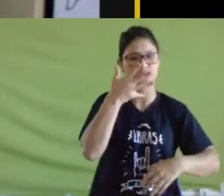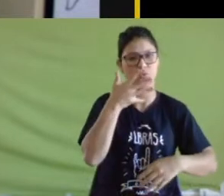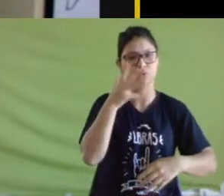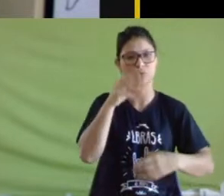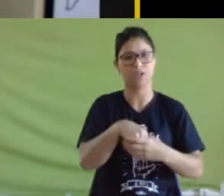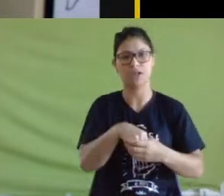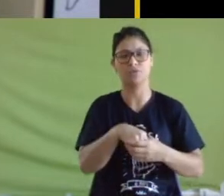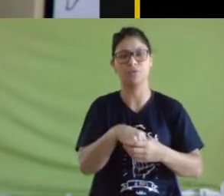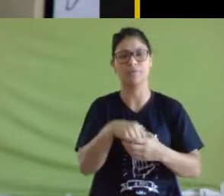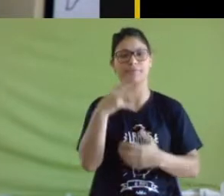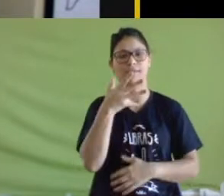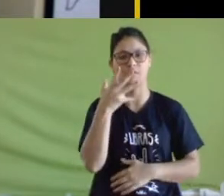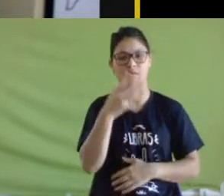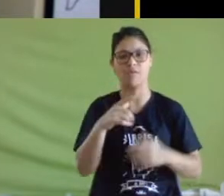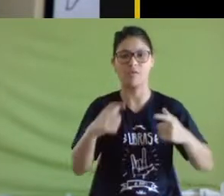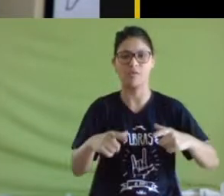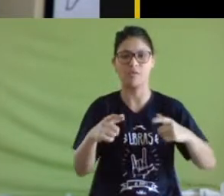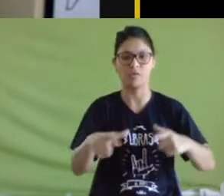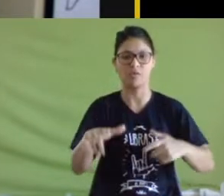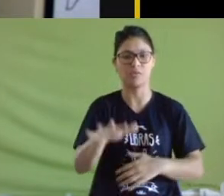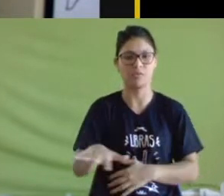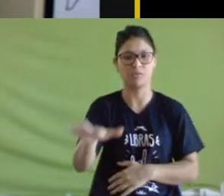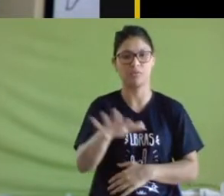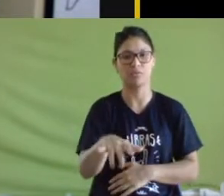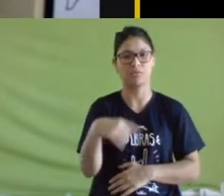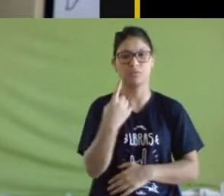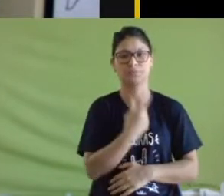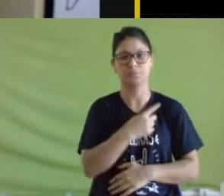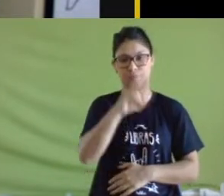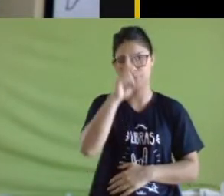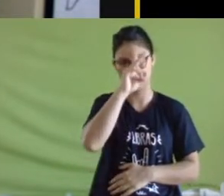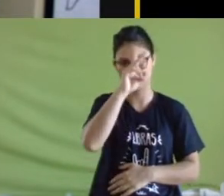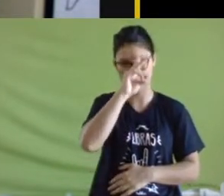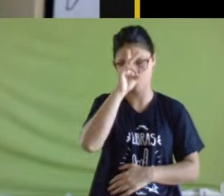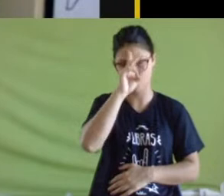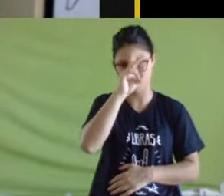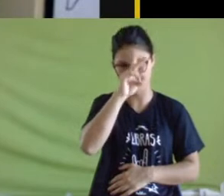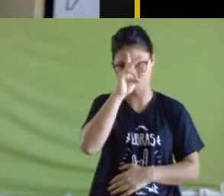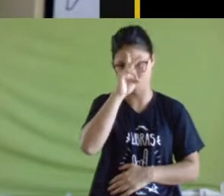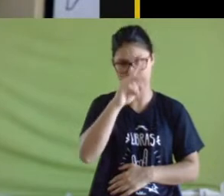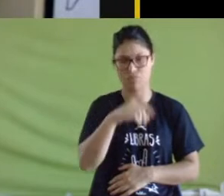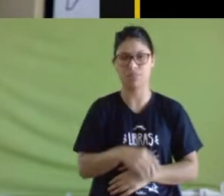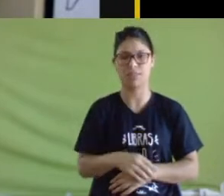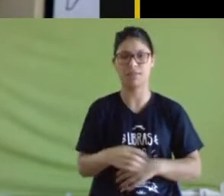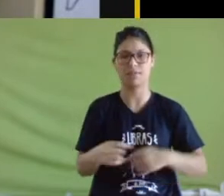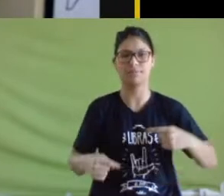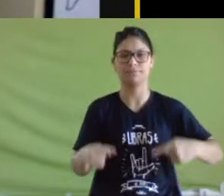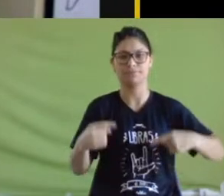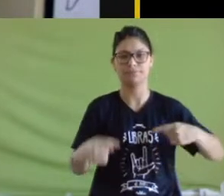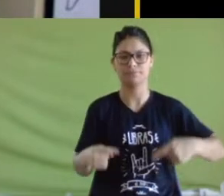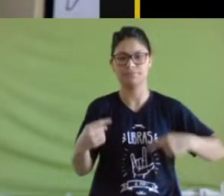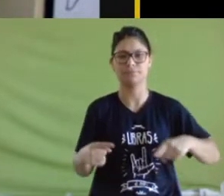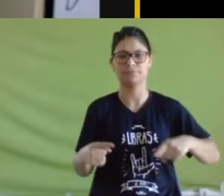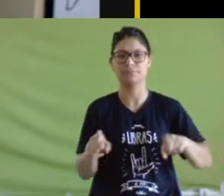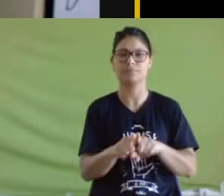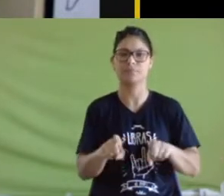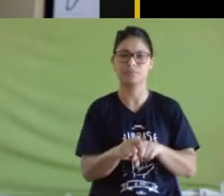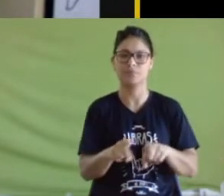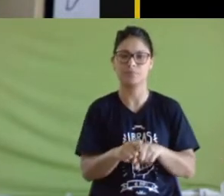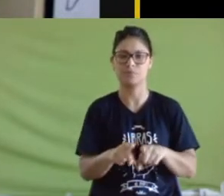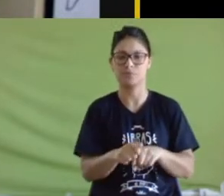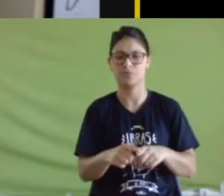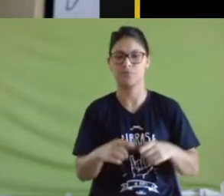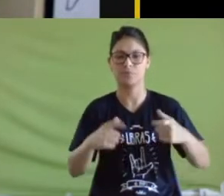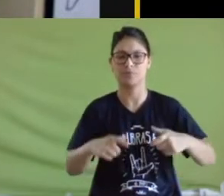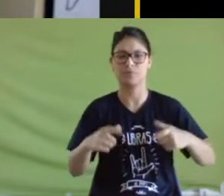os lugares comuns genéricos que a gente lembra para compor as questões que a gente vai debater, e, ao mesmo tempo, tem os lugares